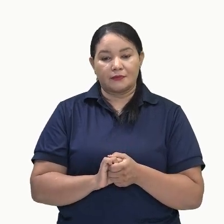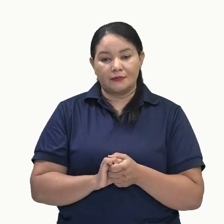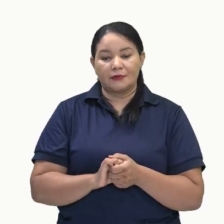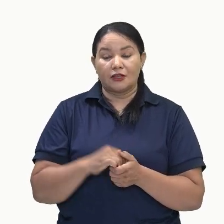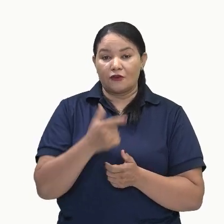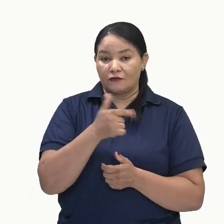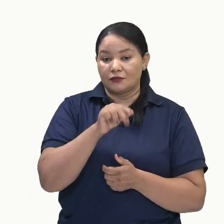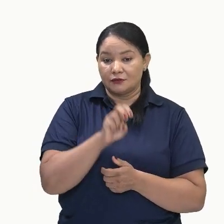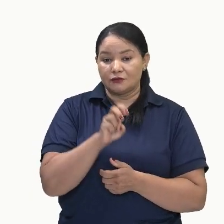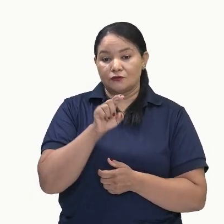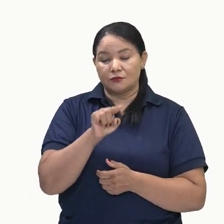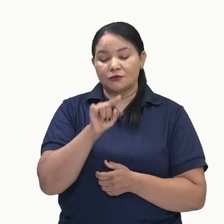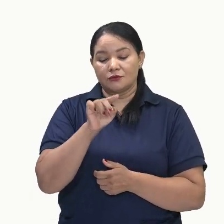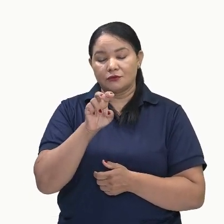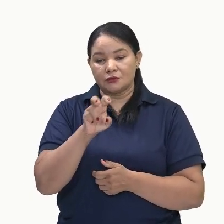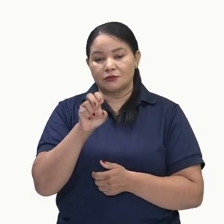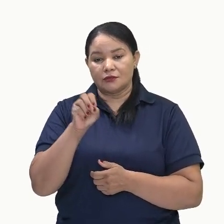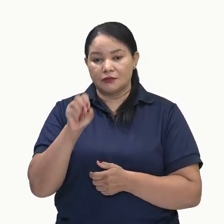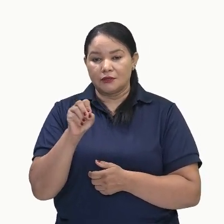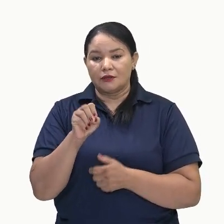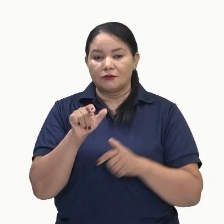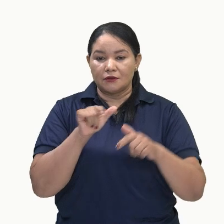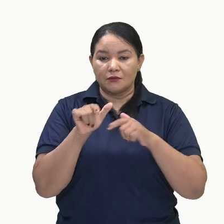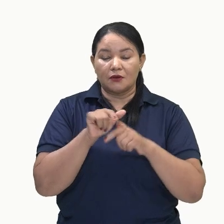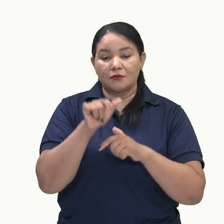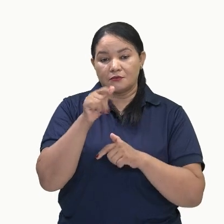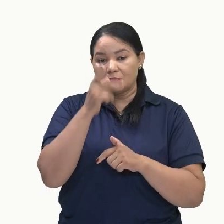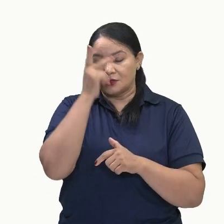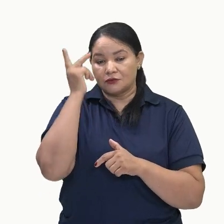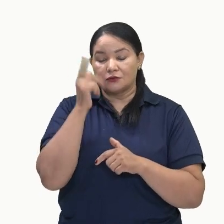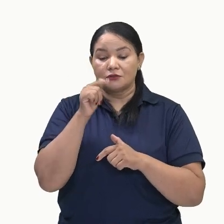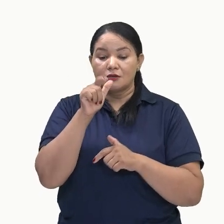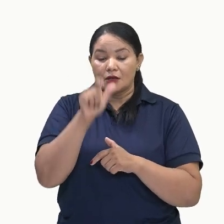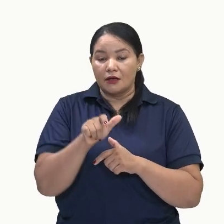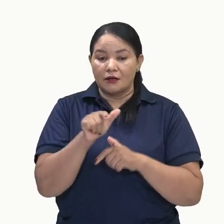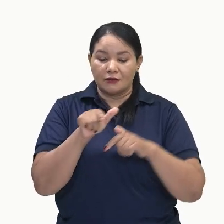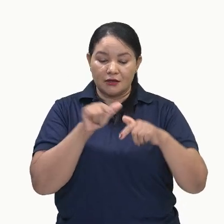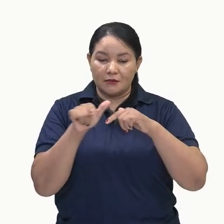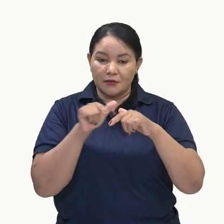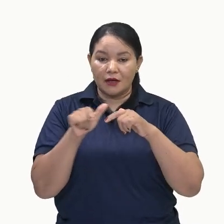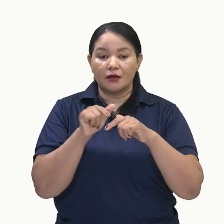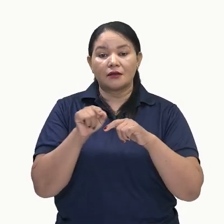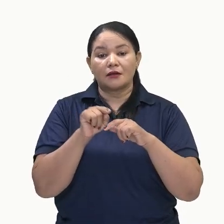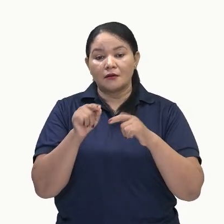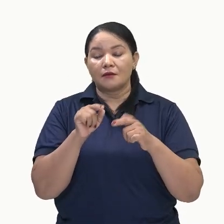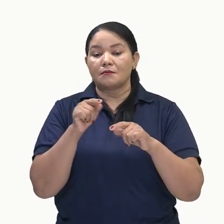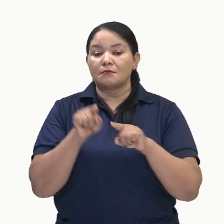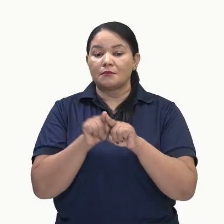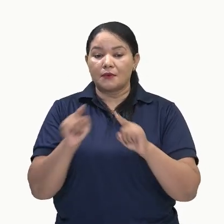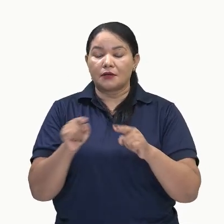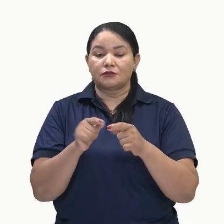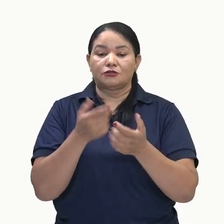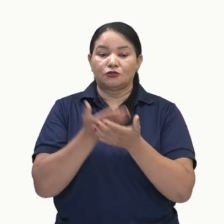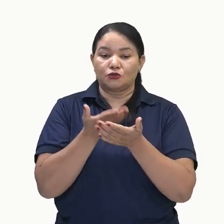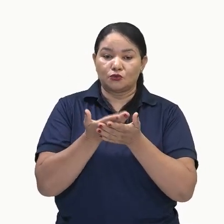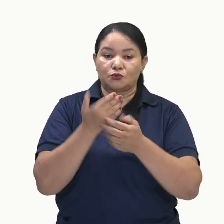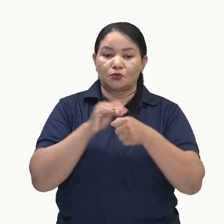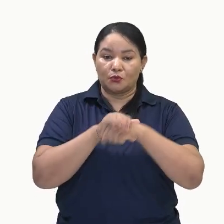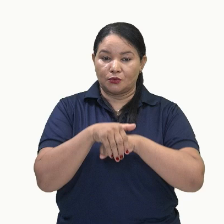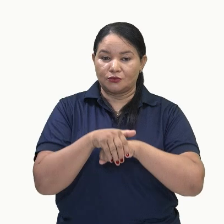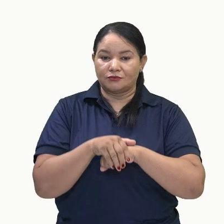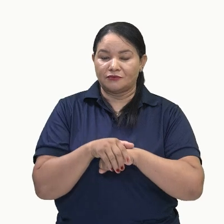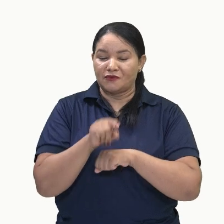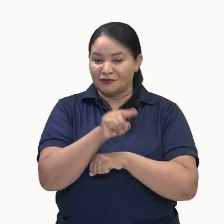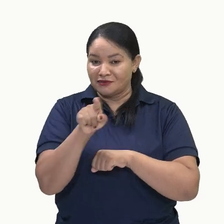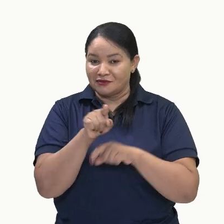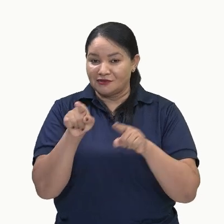25.500 trabalhadores, 25 mil dessas pessoas, estudam à noite. Será que você da nossa turma também